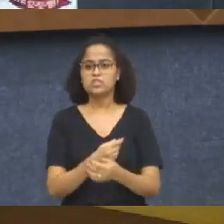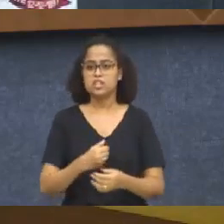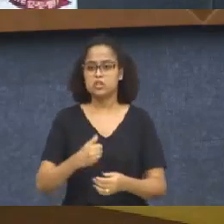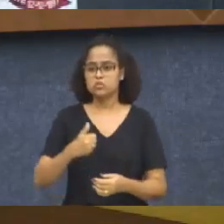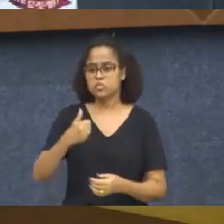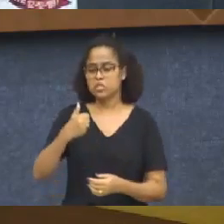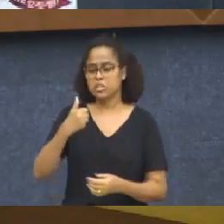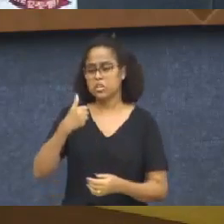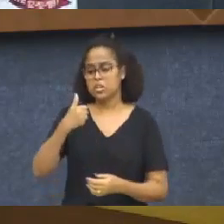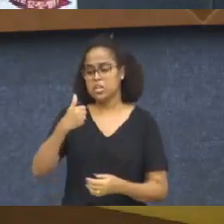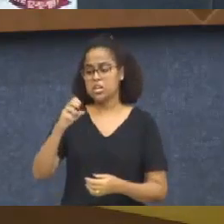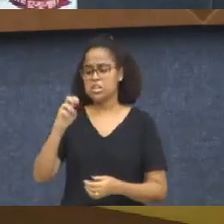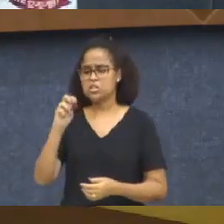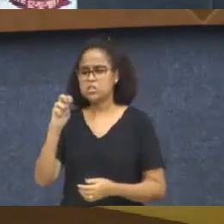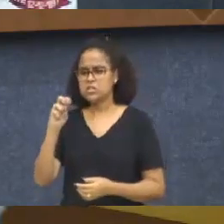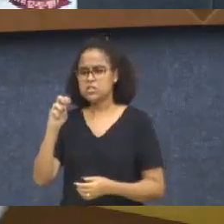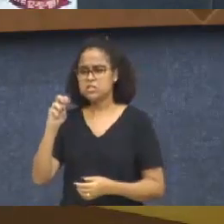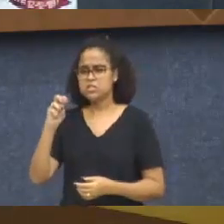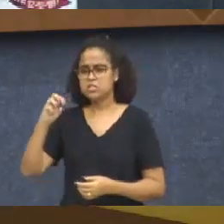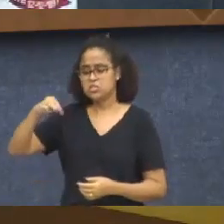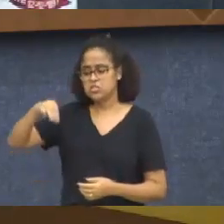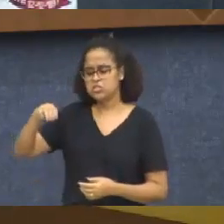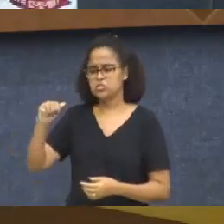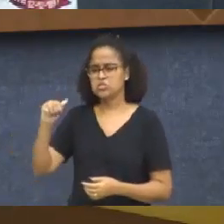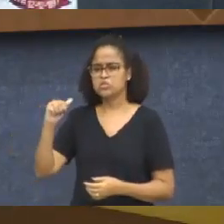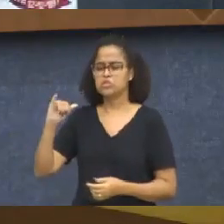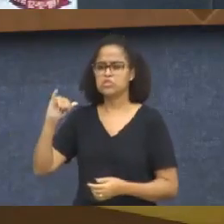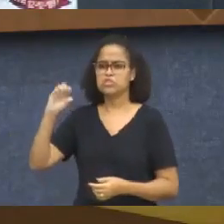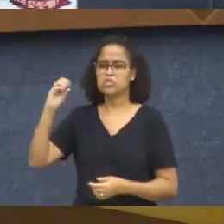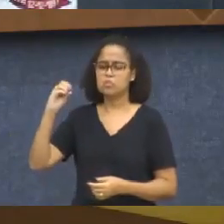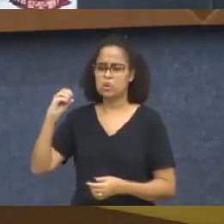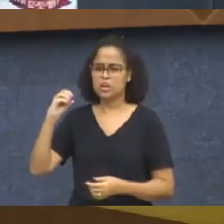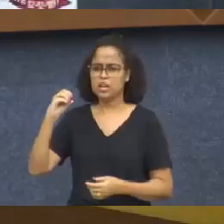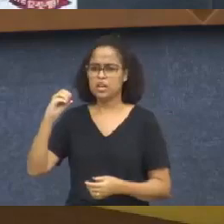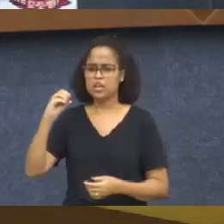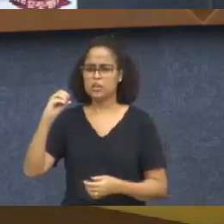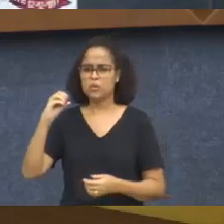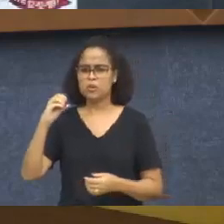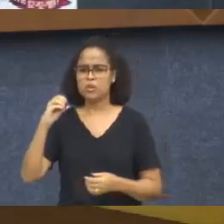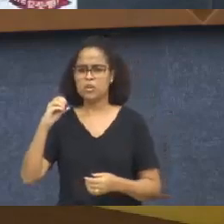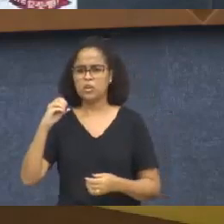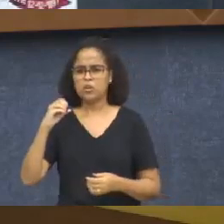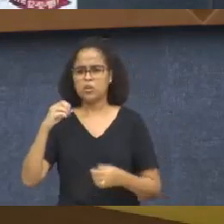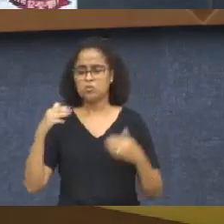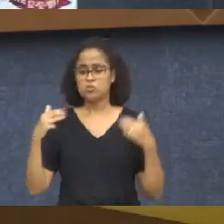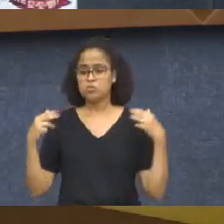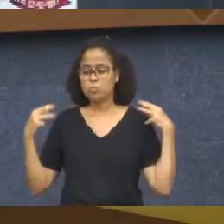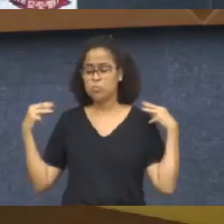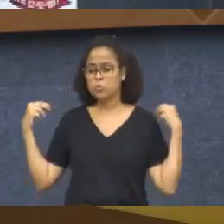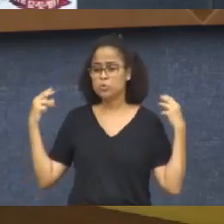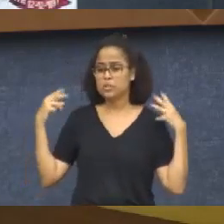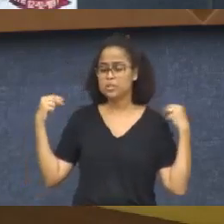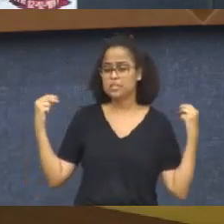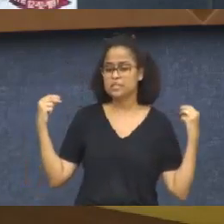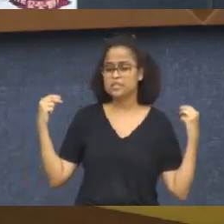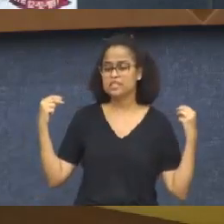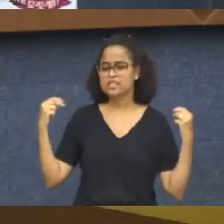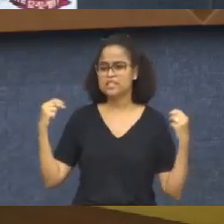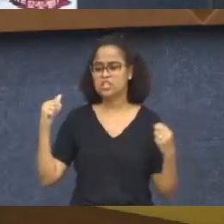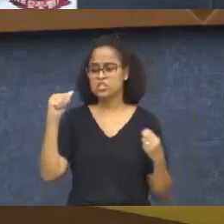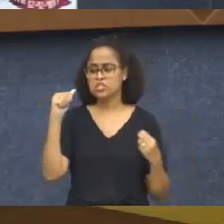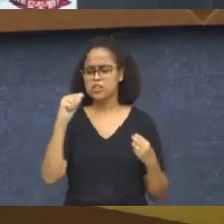15/5, próximo dia 15 agora, os motoristas de aplicativo e motociclistas de aplicativo do Brasil